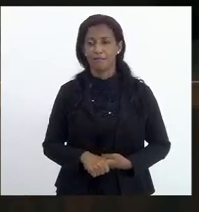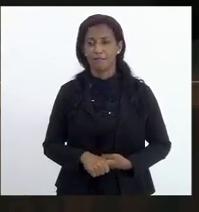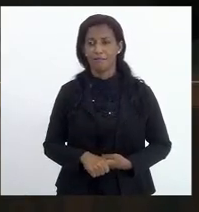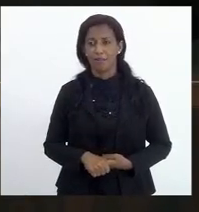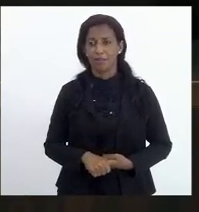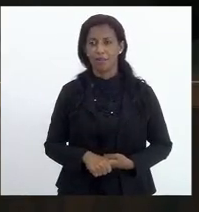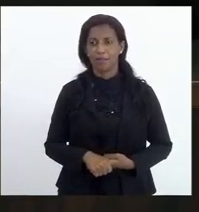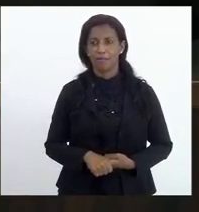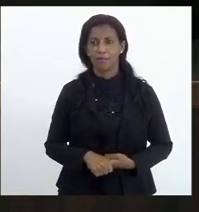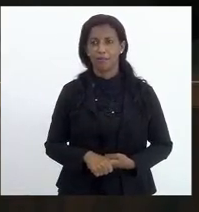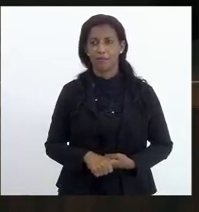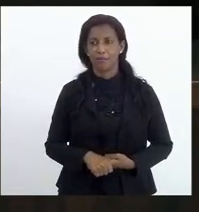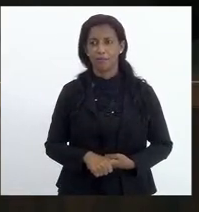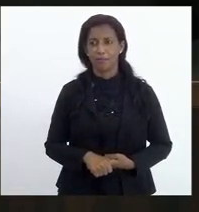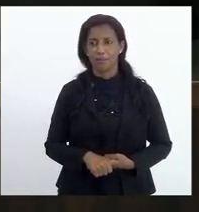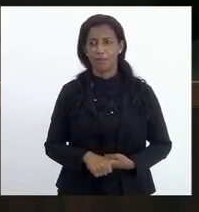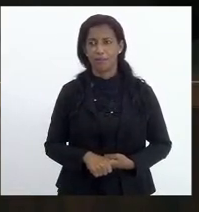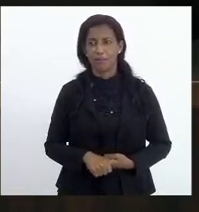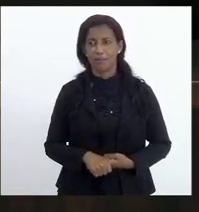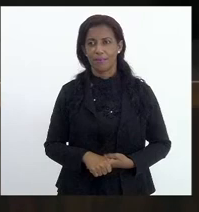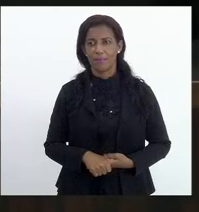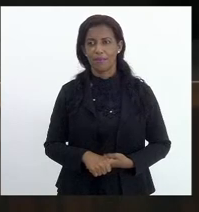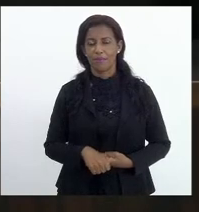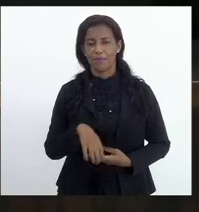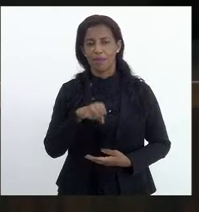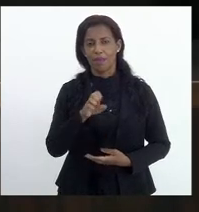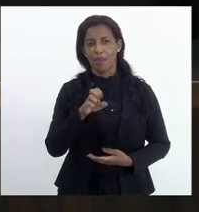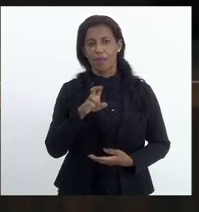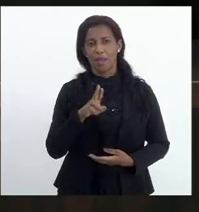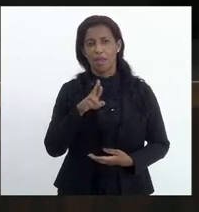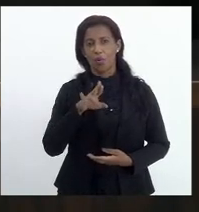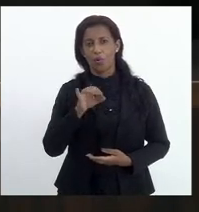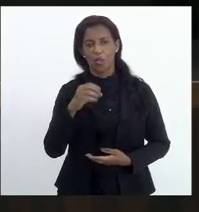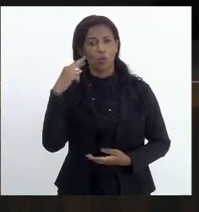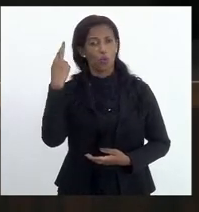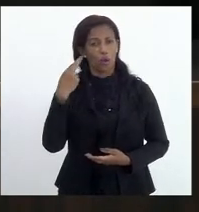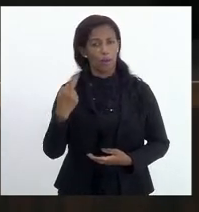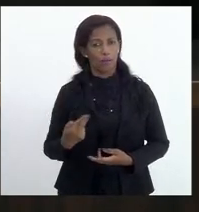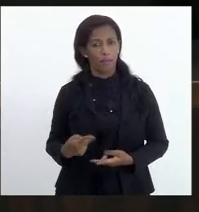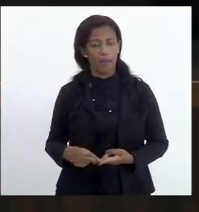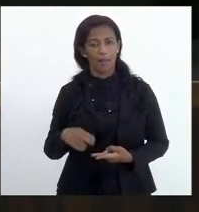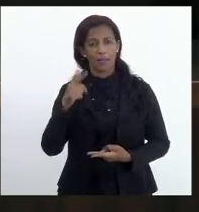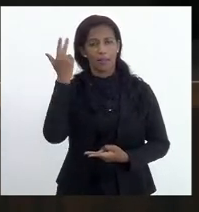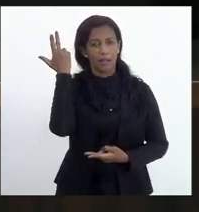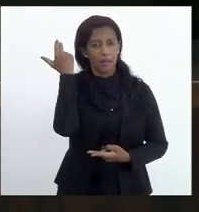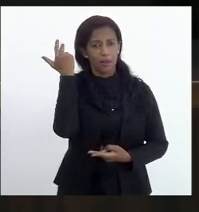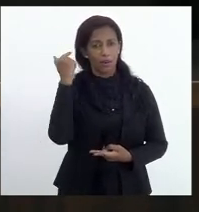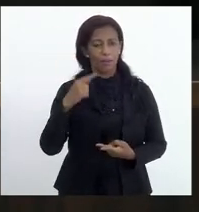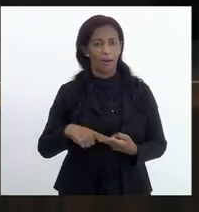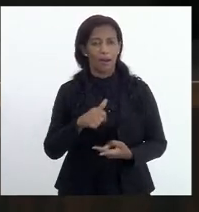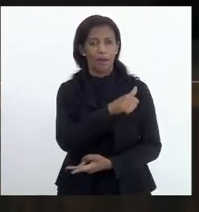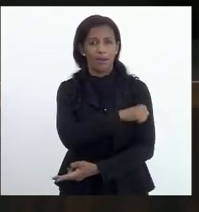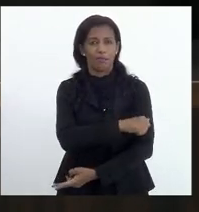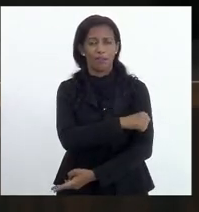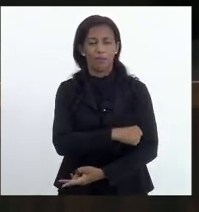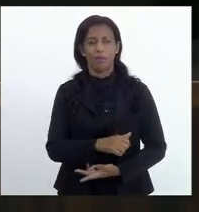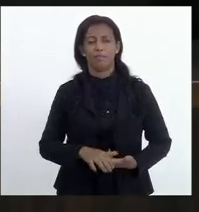do Luiz Paulo, deputado Eurico, deputada Renata, deputada Eliomar e enfermeira